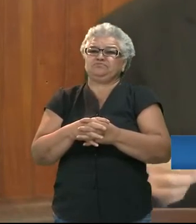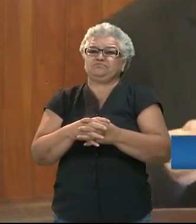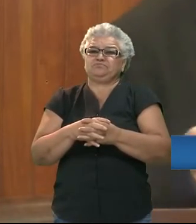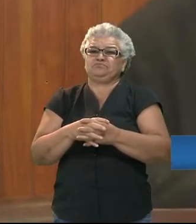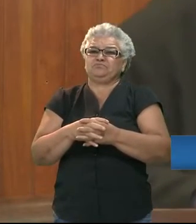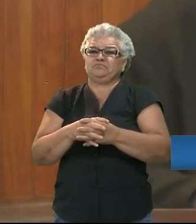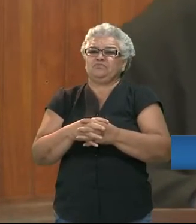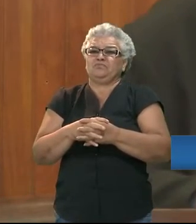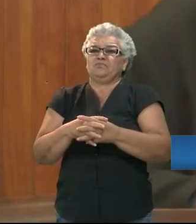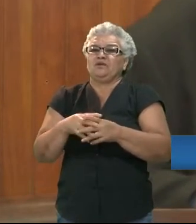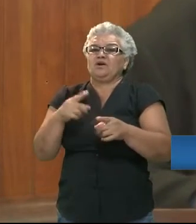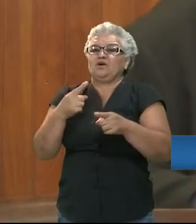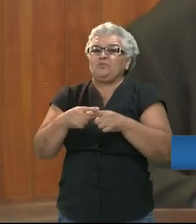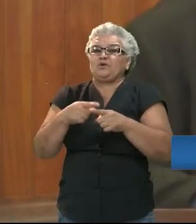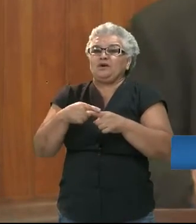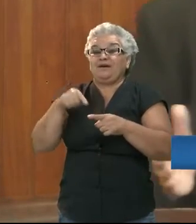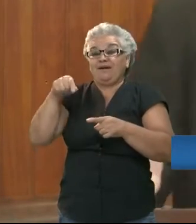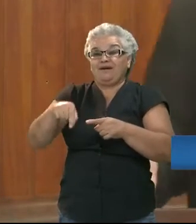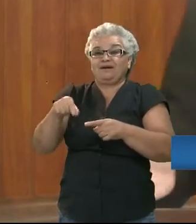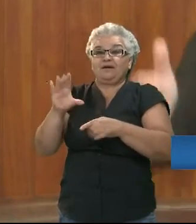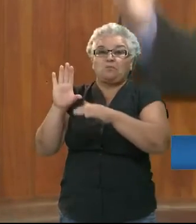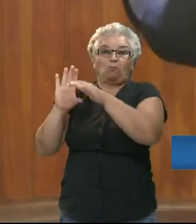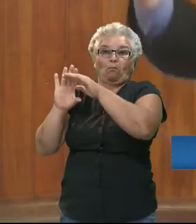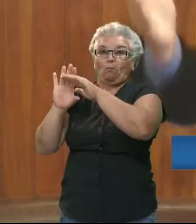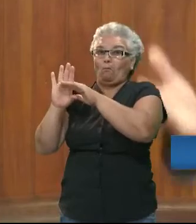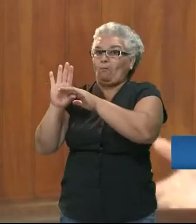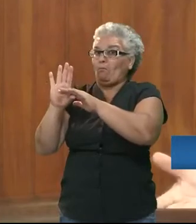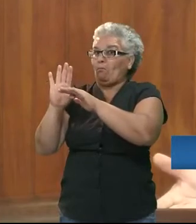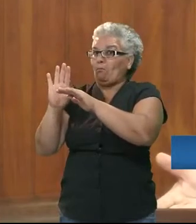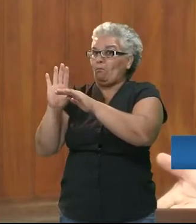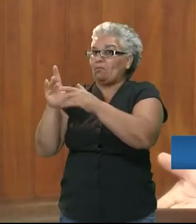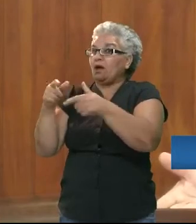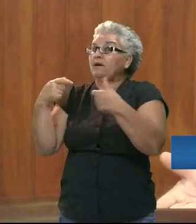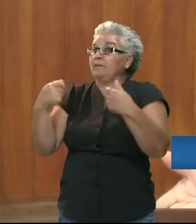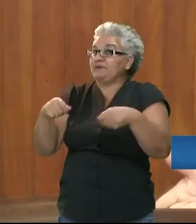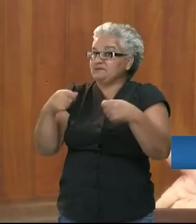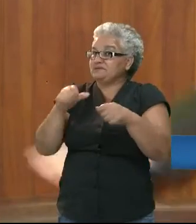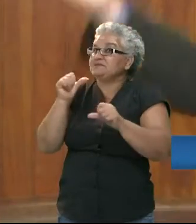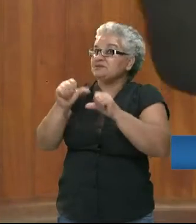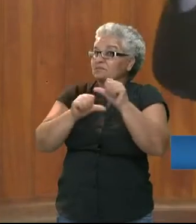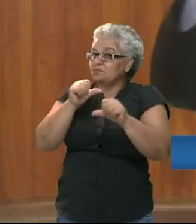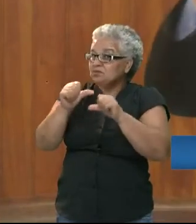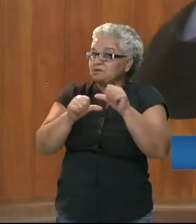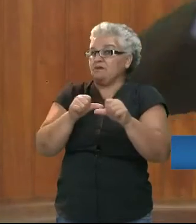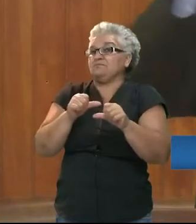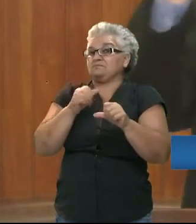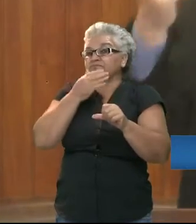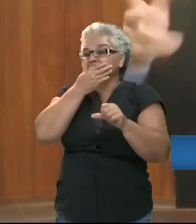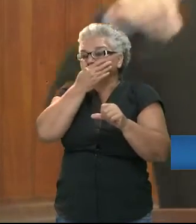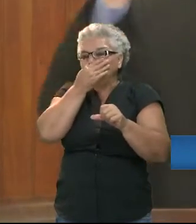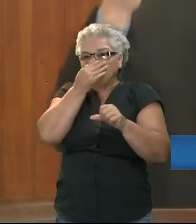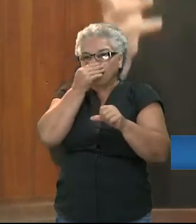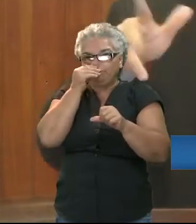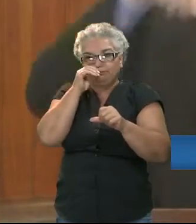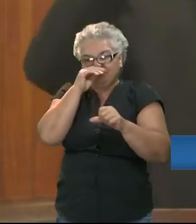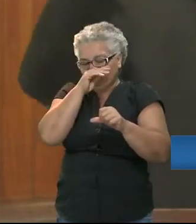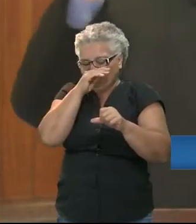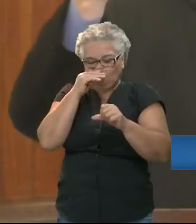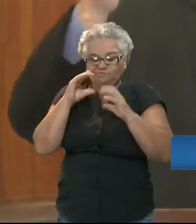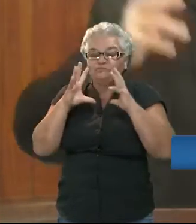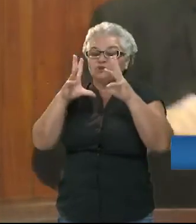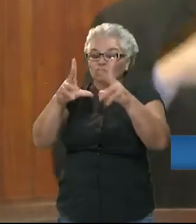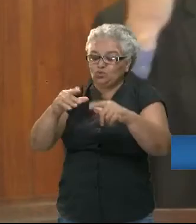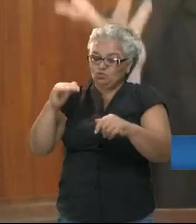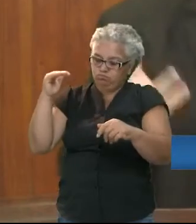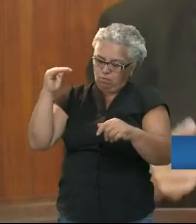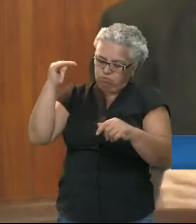é inocente ao ponto de imaginar que a administração não precisa fazer algumas correções, tendo em vista que tudo sobe, tudo tem as